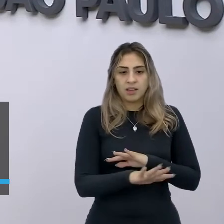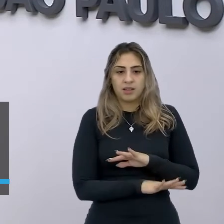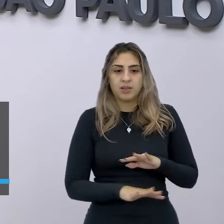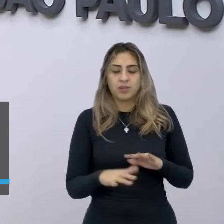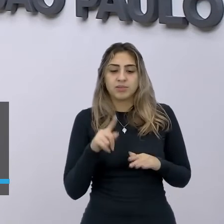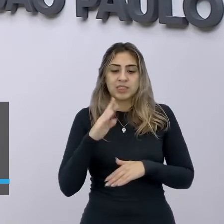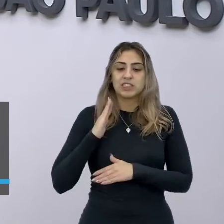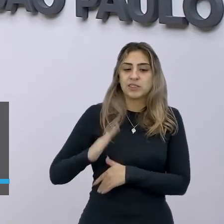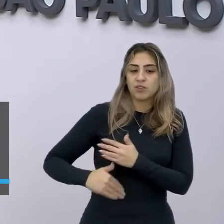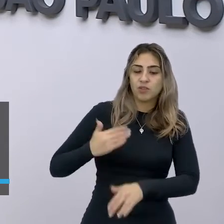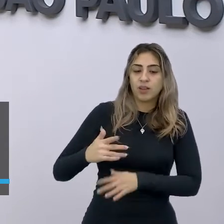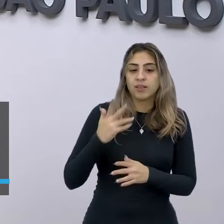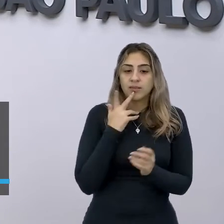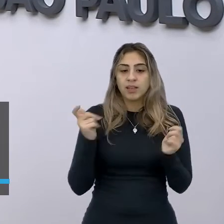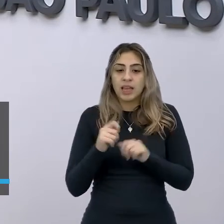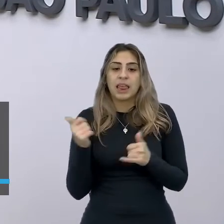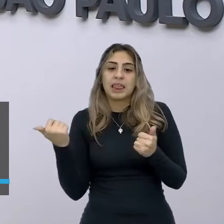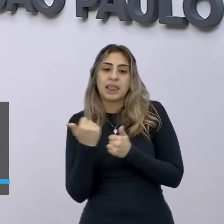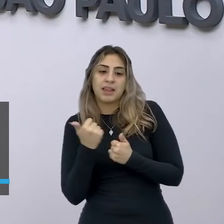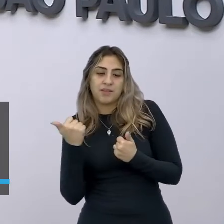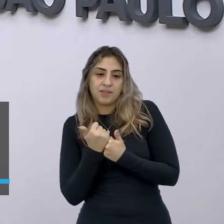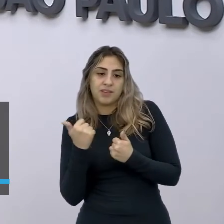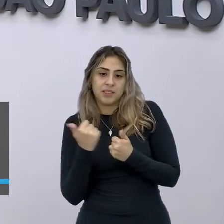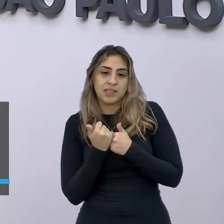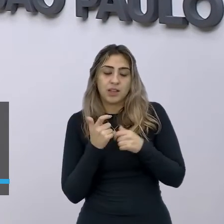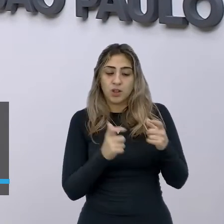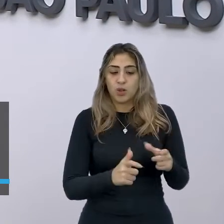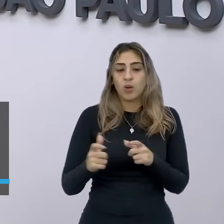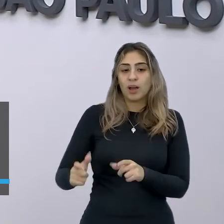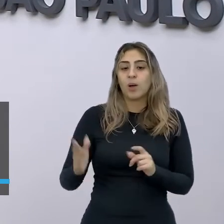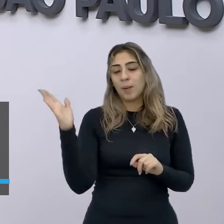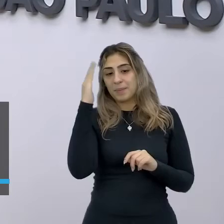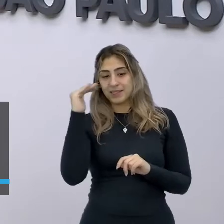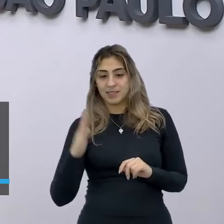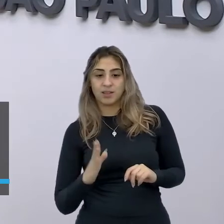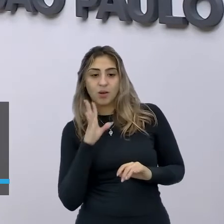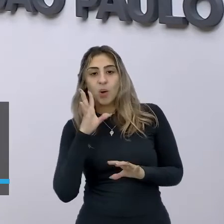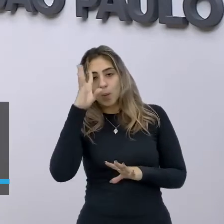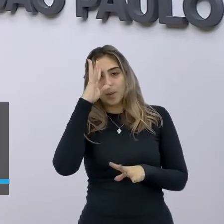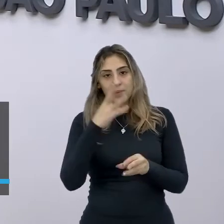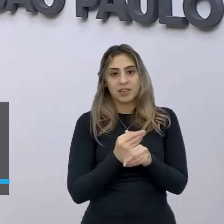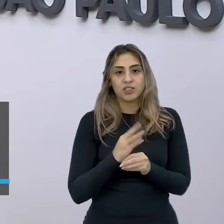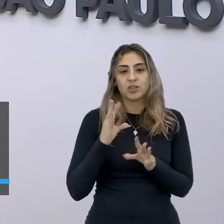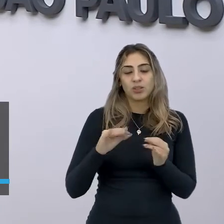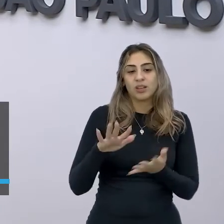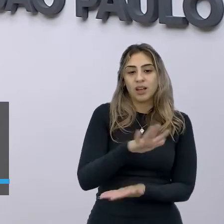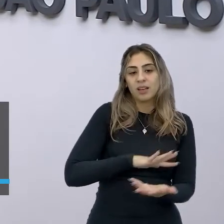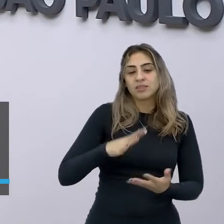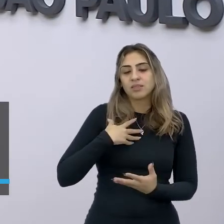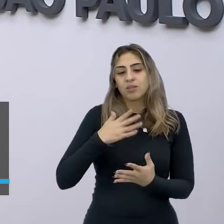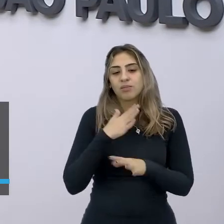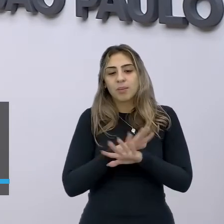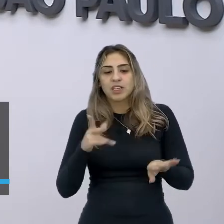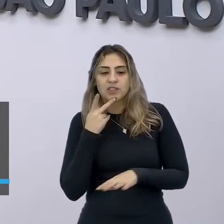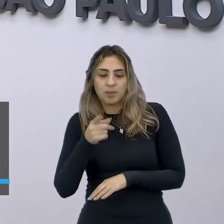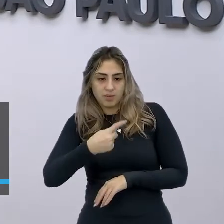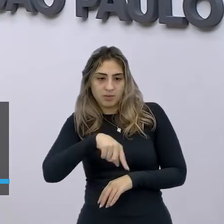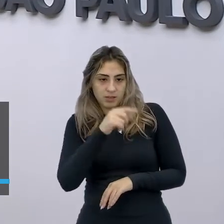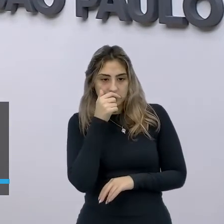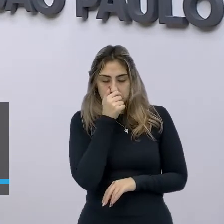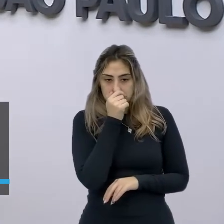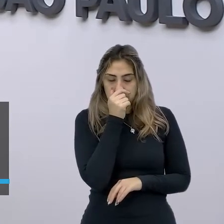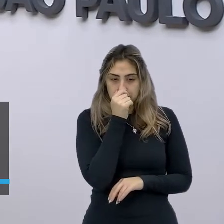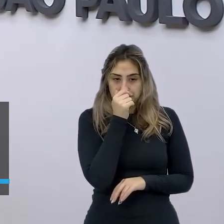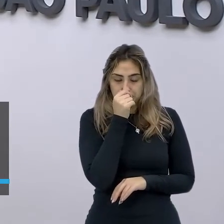esse papel de manter a defesa do território brasileiro, que compreende todas essas áreas que eu acabei de falar para vocês, né?